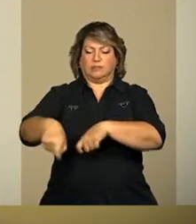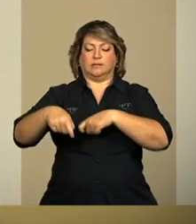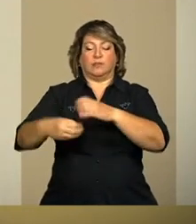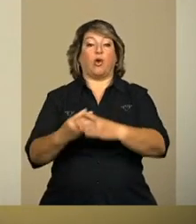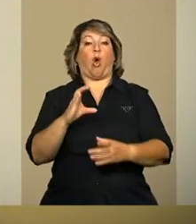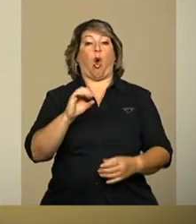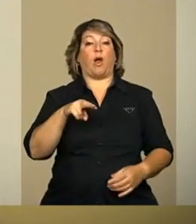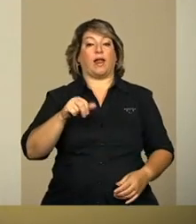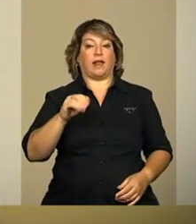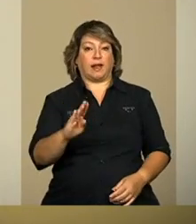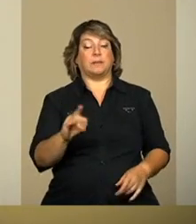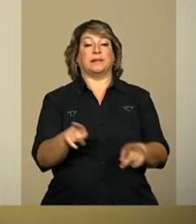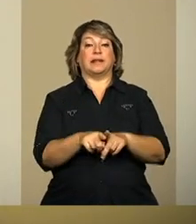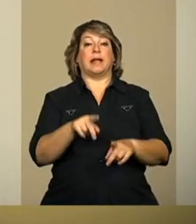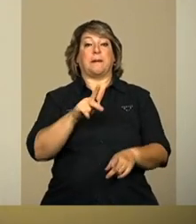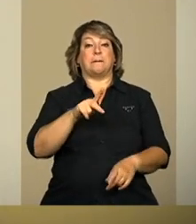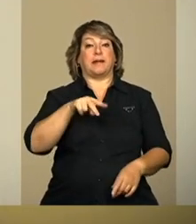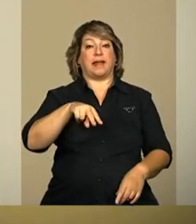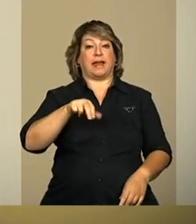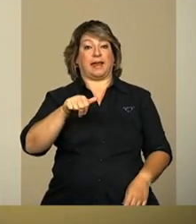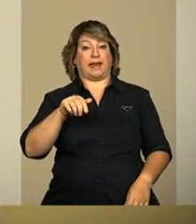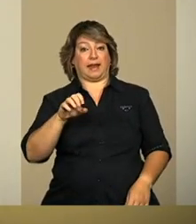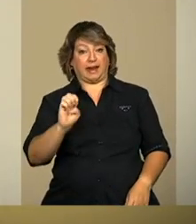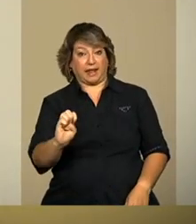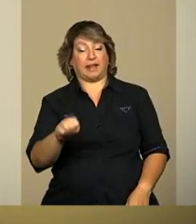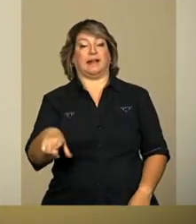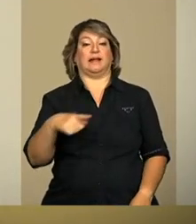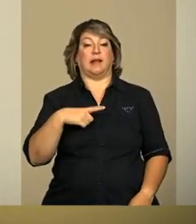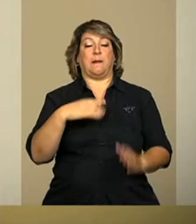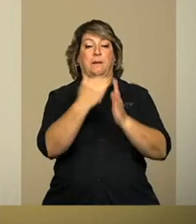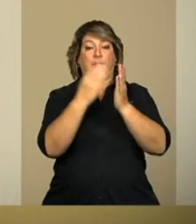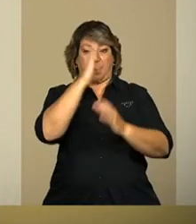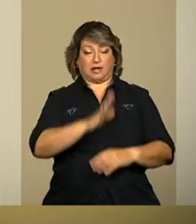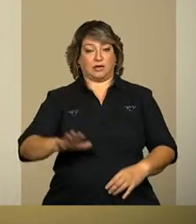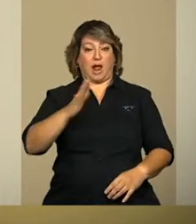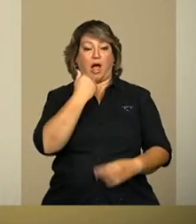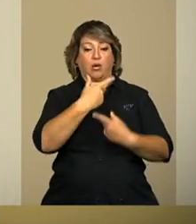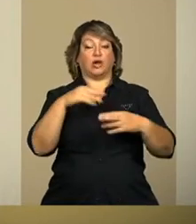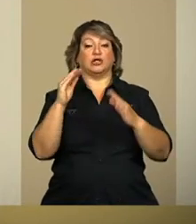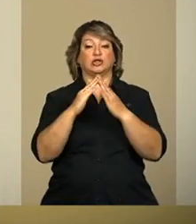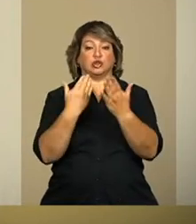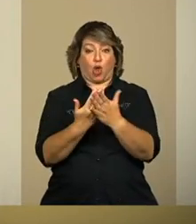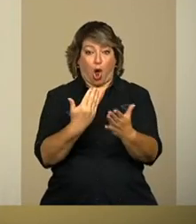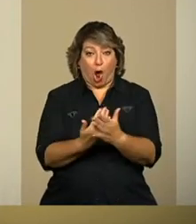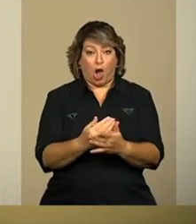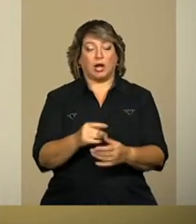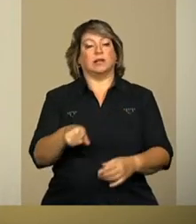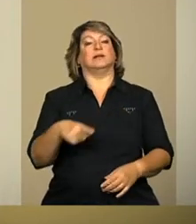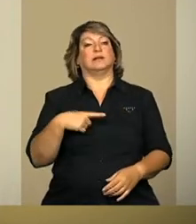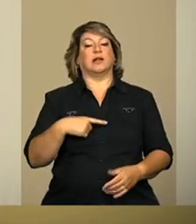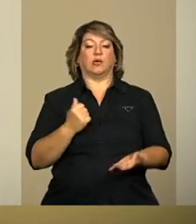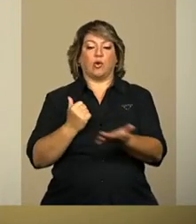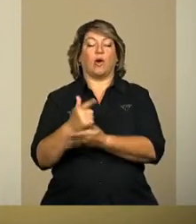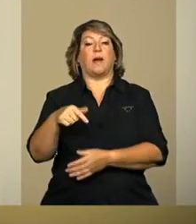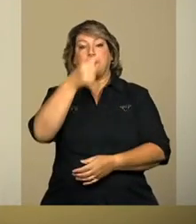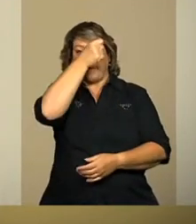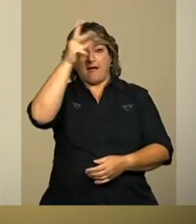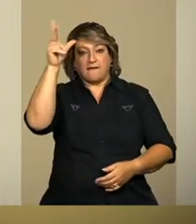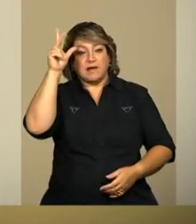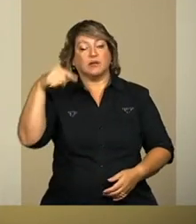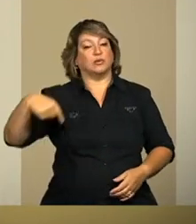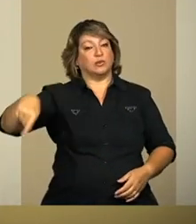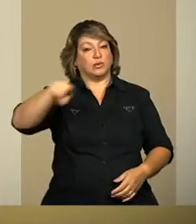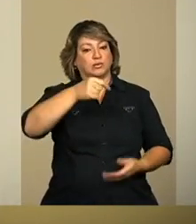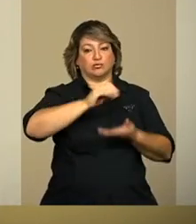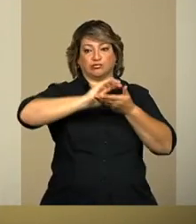Conab e no pinai que é o programa nacional de alimentação escolar nós compramos por meio das prefeituras